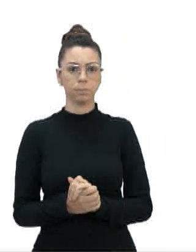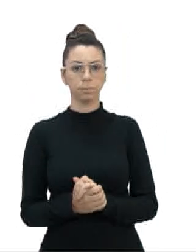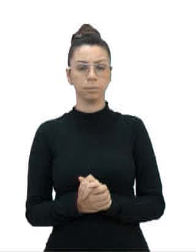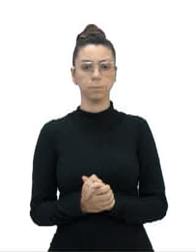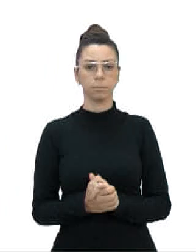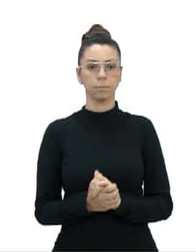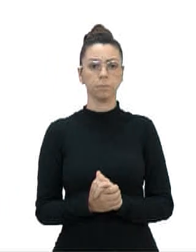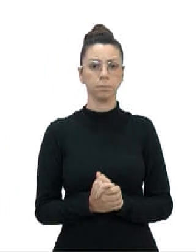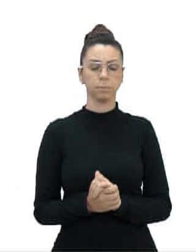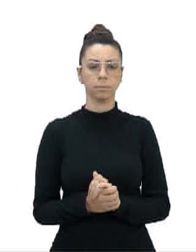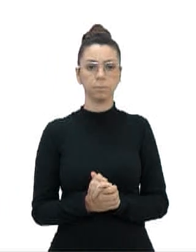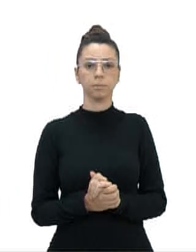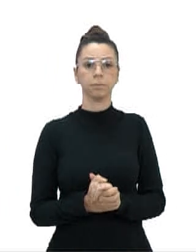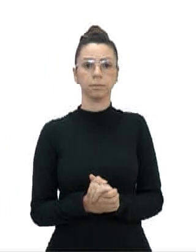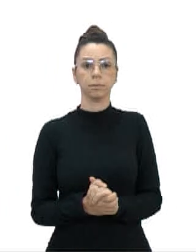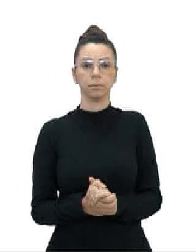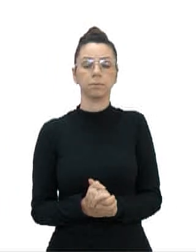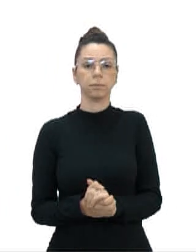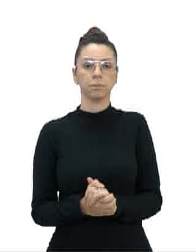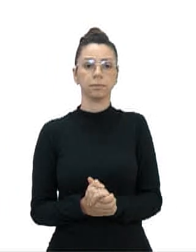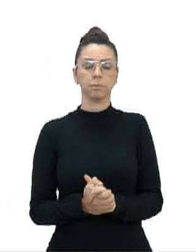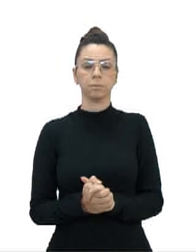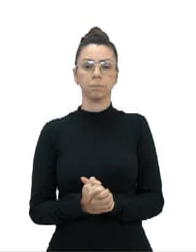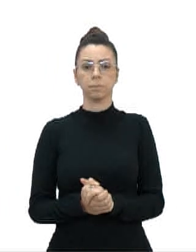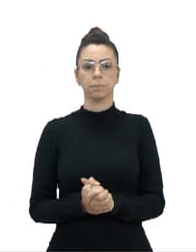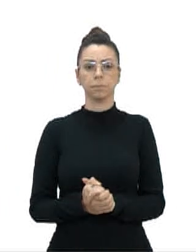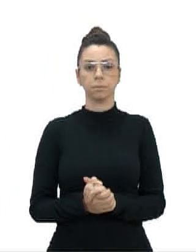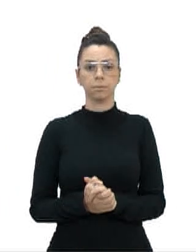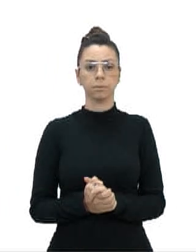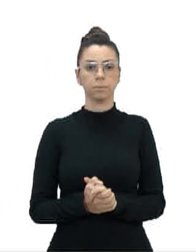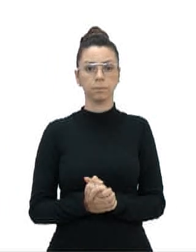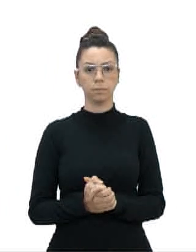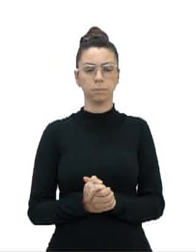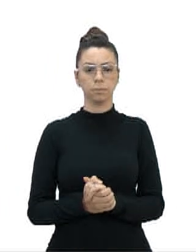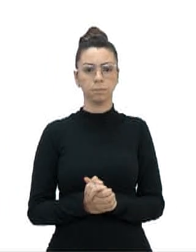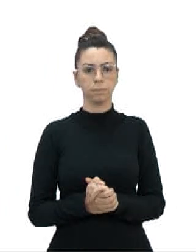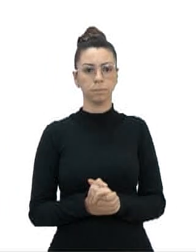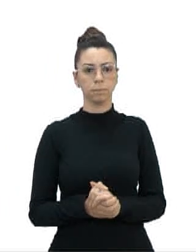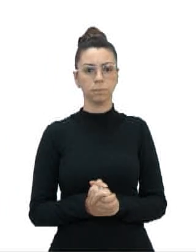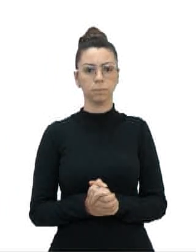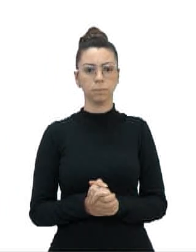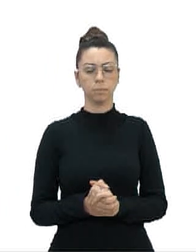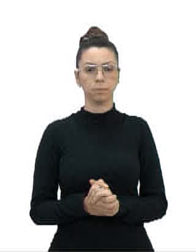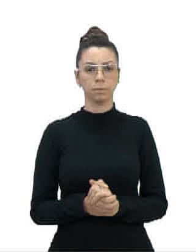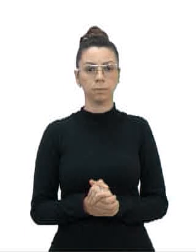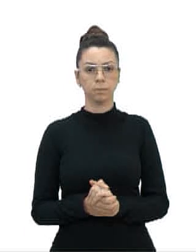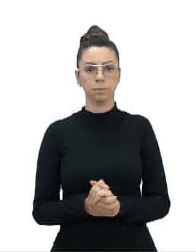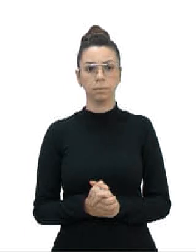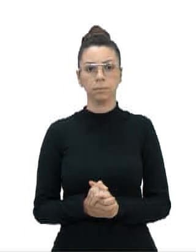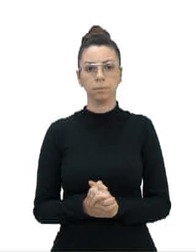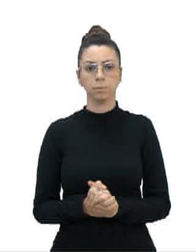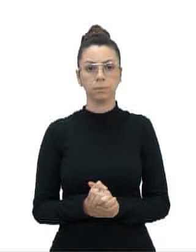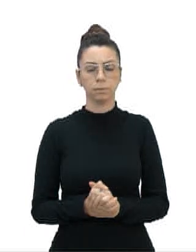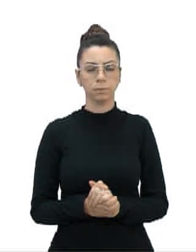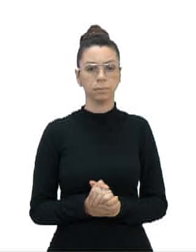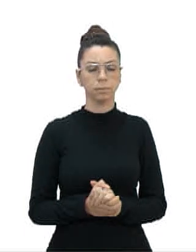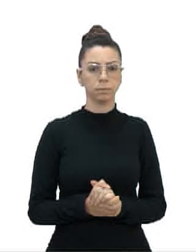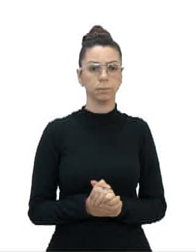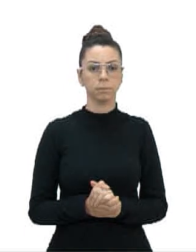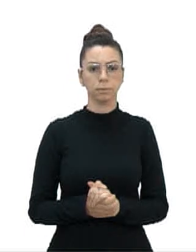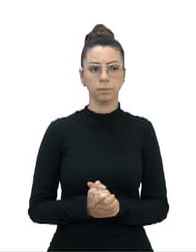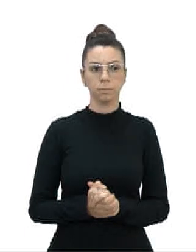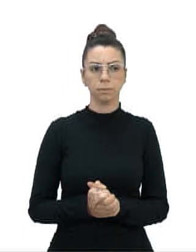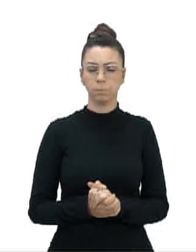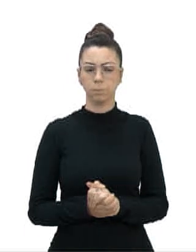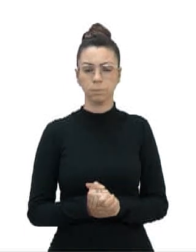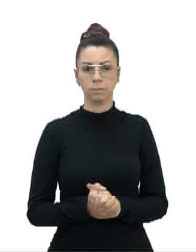ser, ¿sí? Uma cômoda, ¿sí? Um colchão, então mira, são coisas que basicamente temos em uma casa, em uma